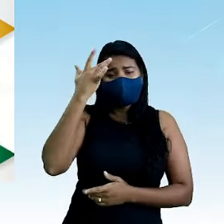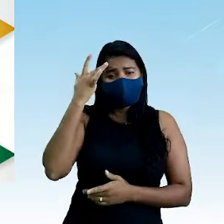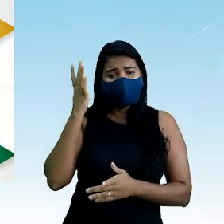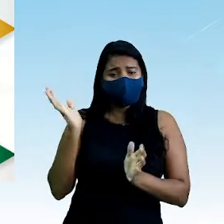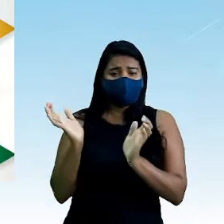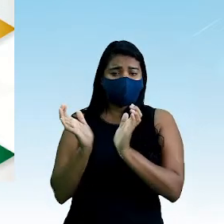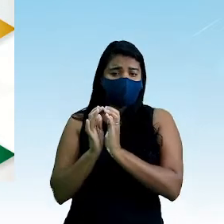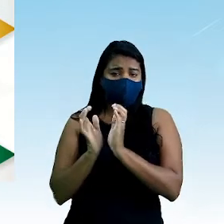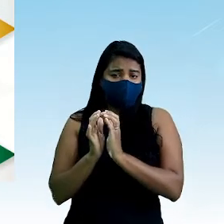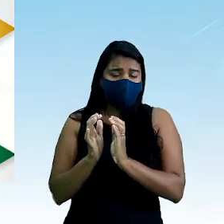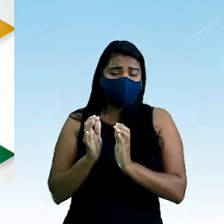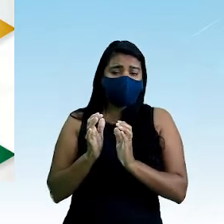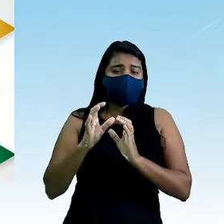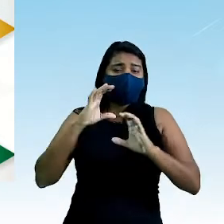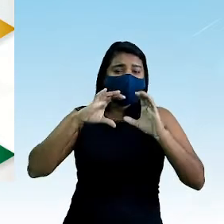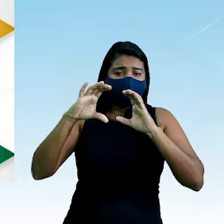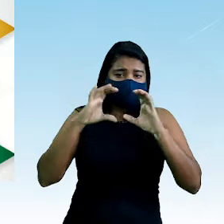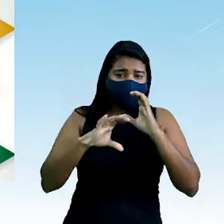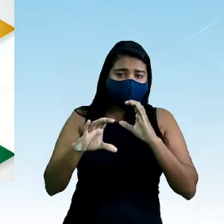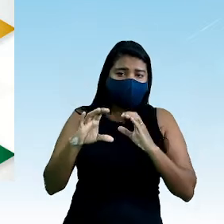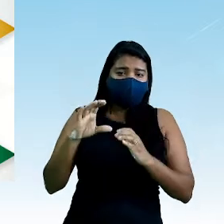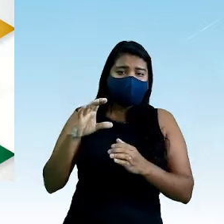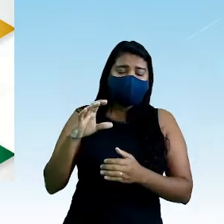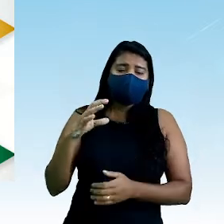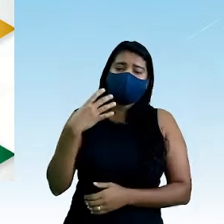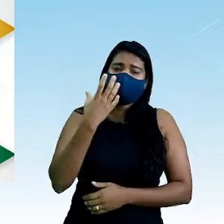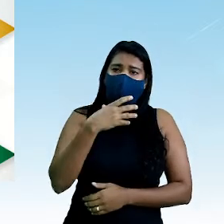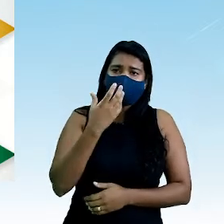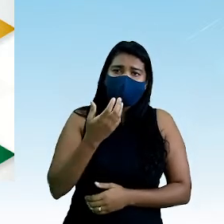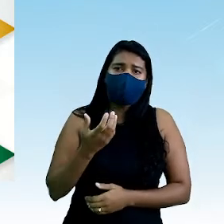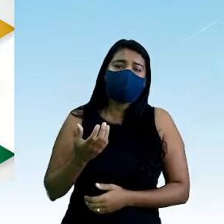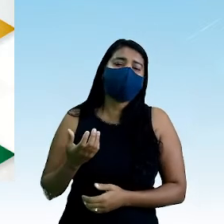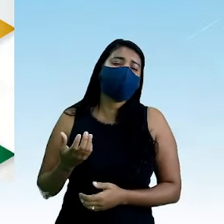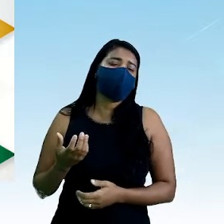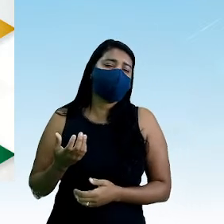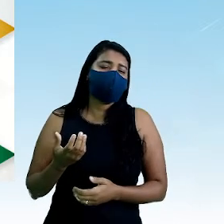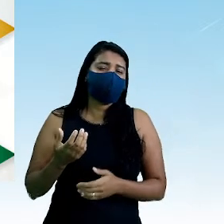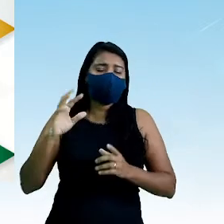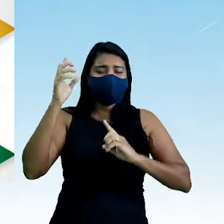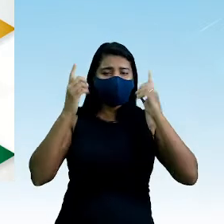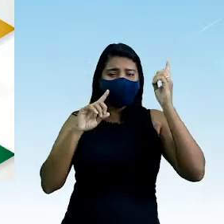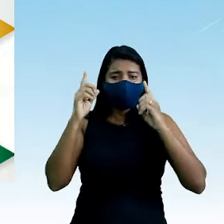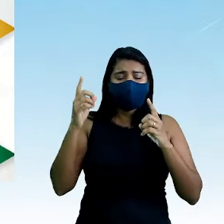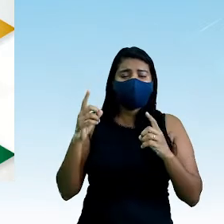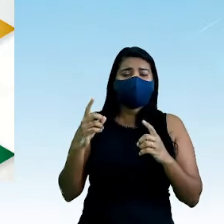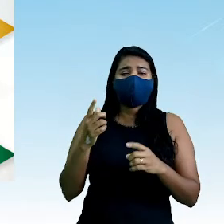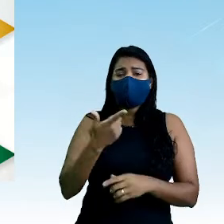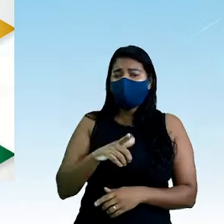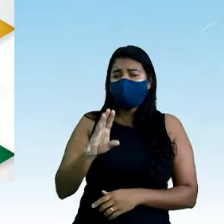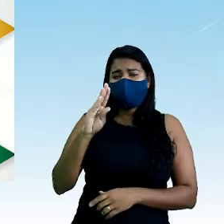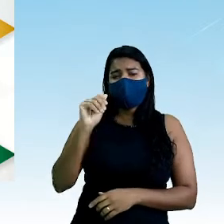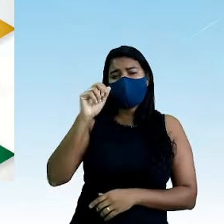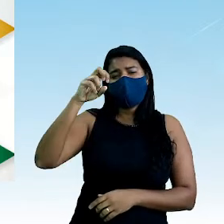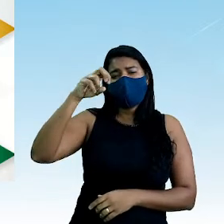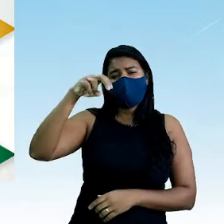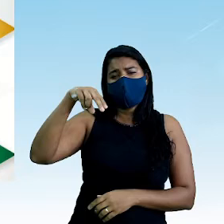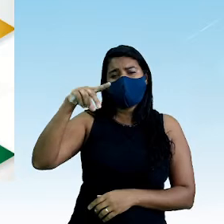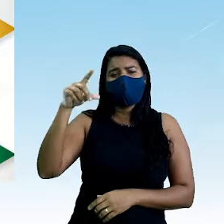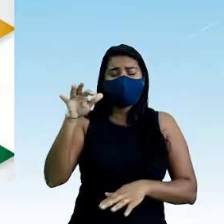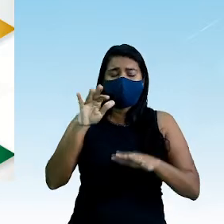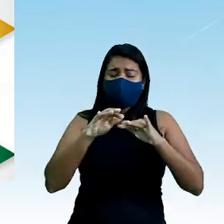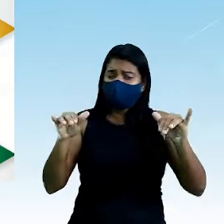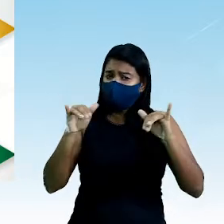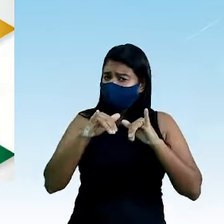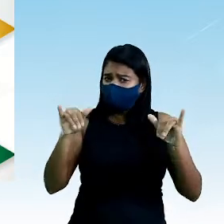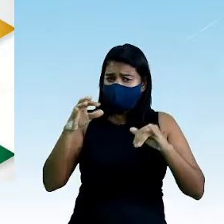Pernambuco, regravaram, né, músicas de frevo, né, com a banda Ed, com outras bandas, que foi bastante divulgado, isso